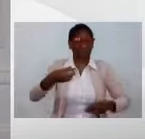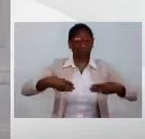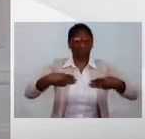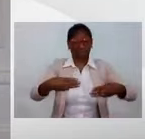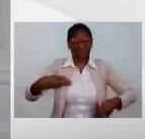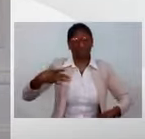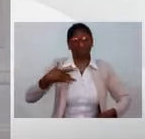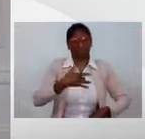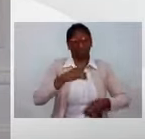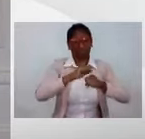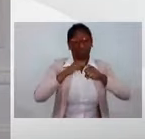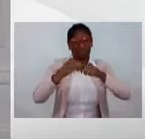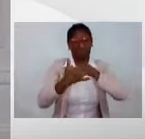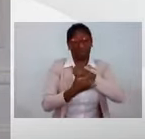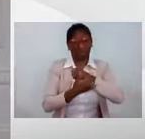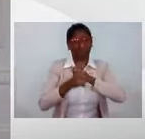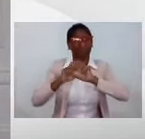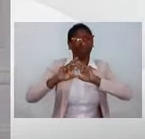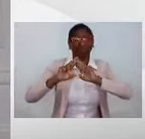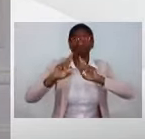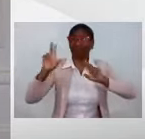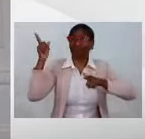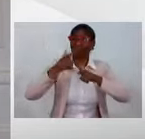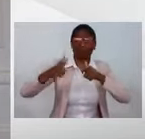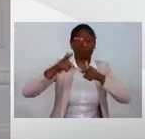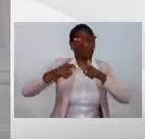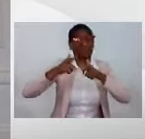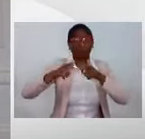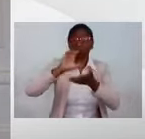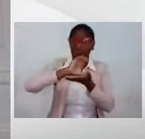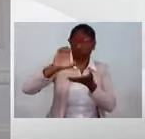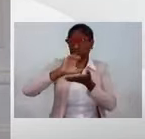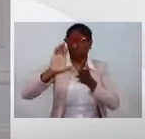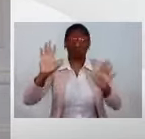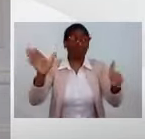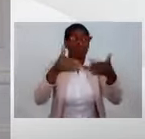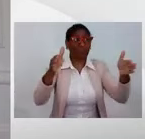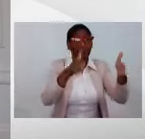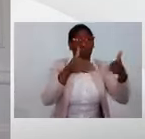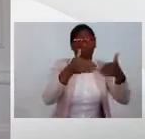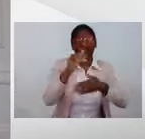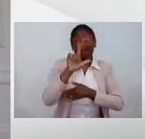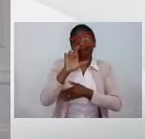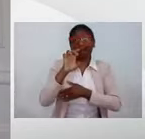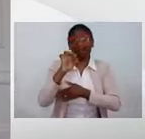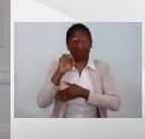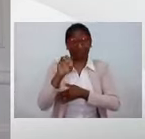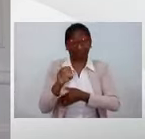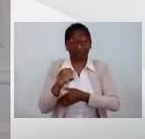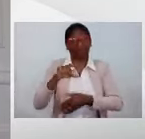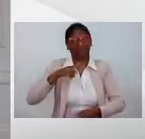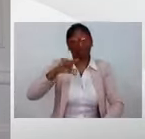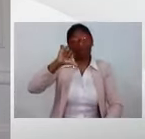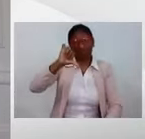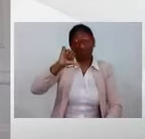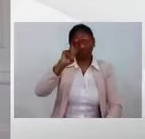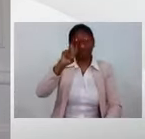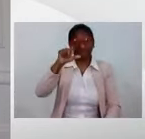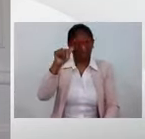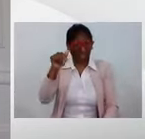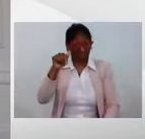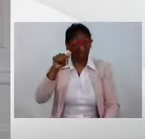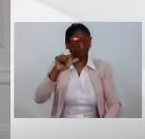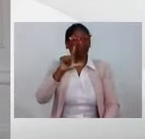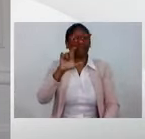leitos de UTI Covid. Então, nós teríamos um problema de financiamento, de fechamento de leitos. Nós temos 957 leitos